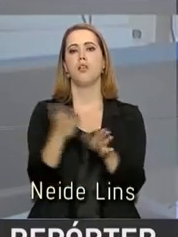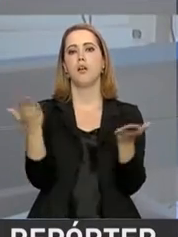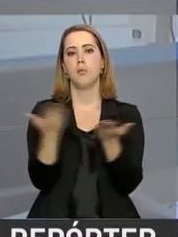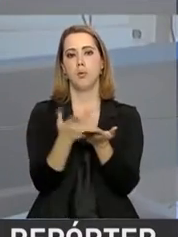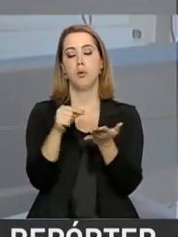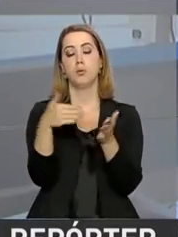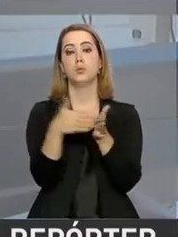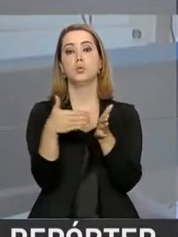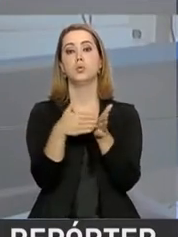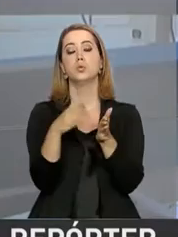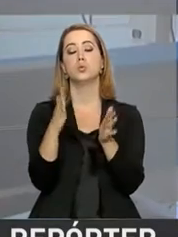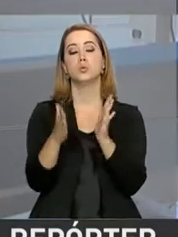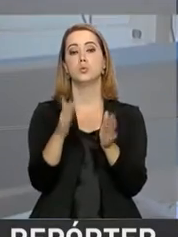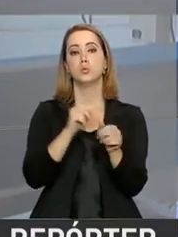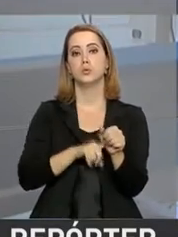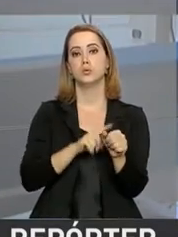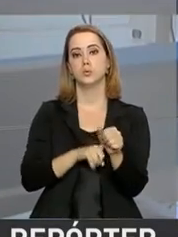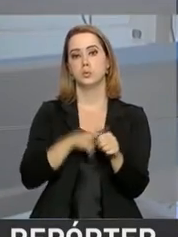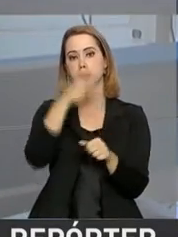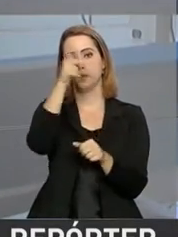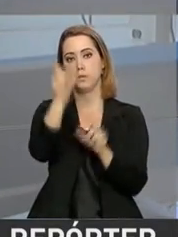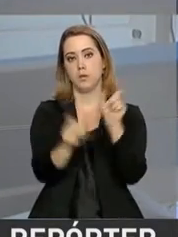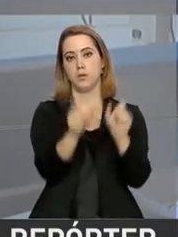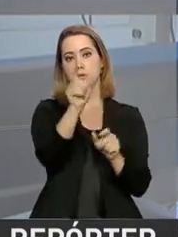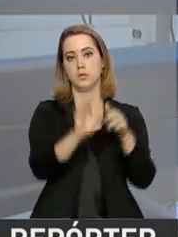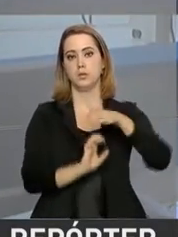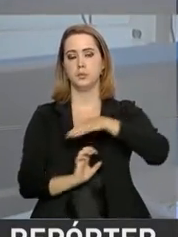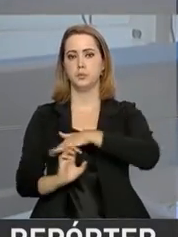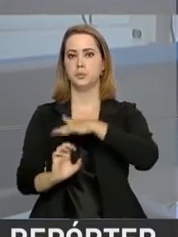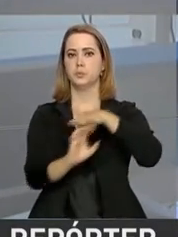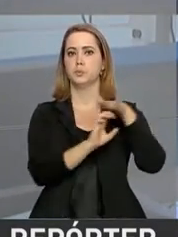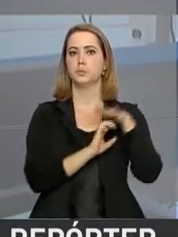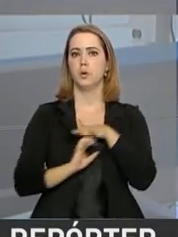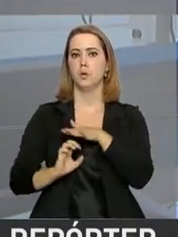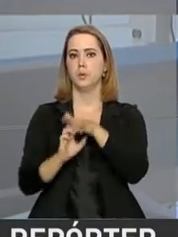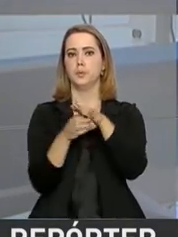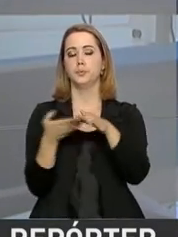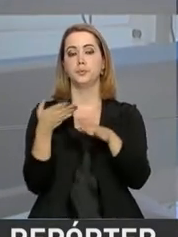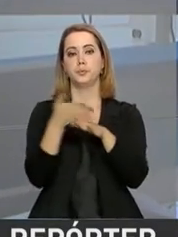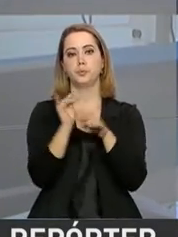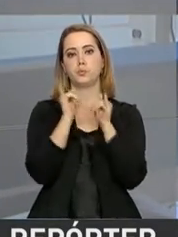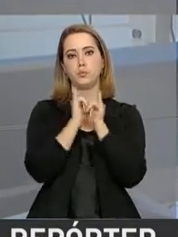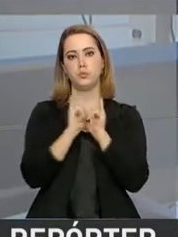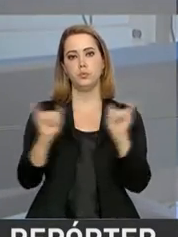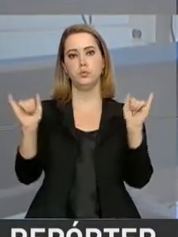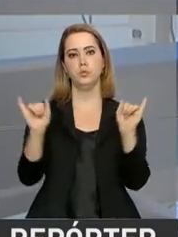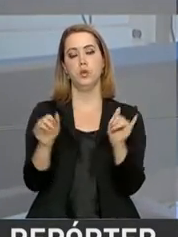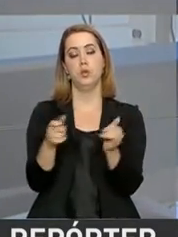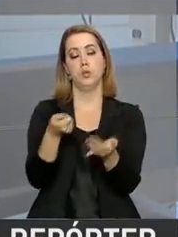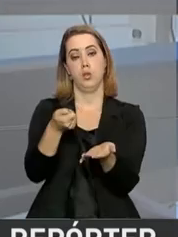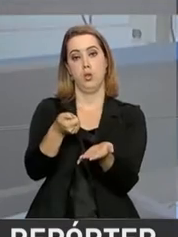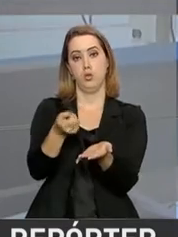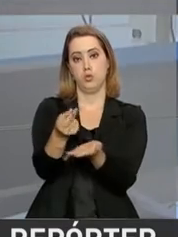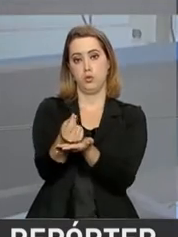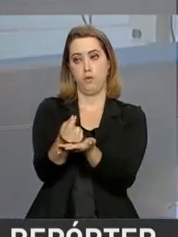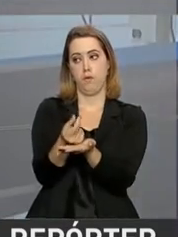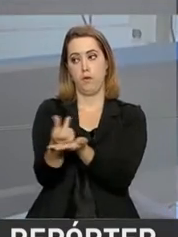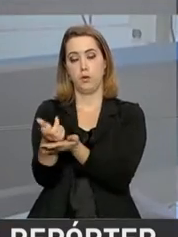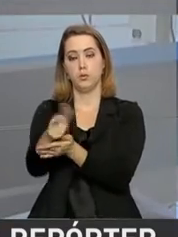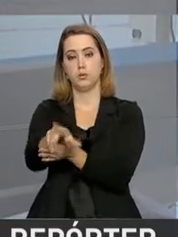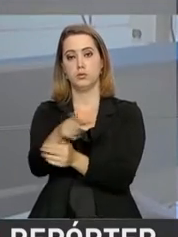hoje o prazo para pessoas físicas e empresas aderirem ao programa de regularização de recursos do exterior não declarados à receita